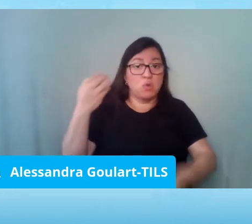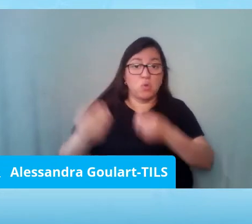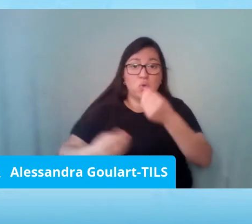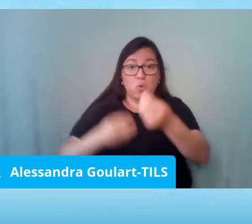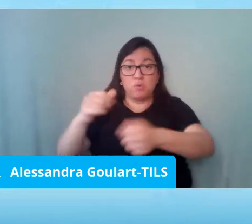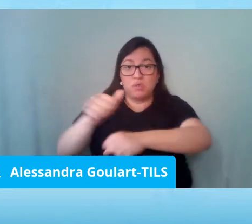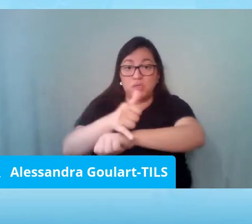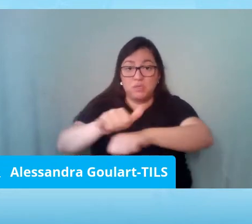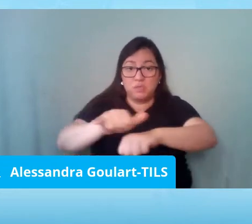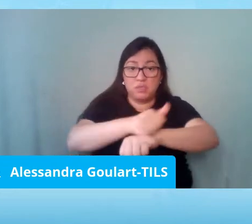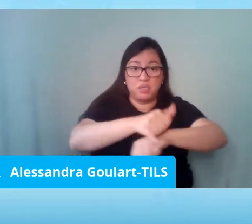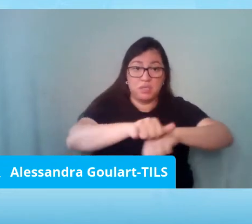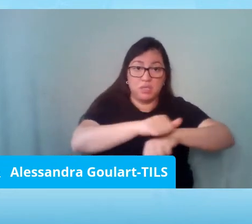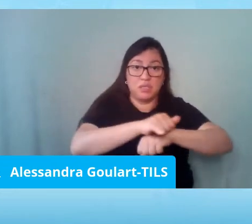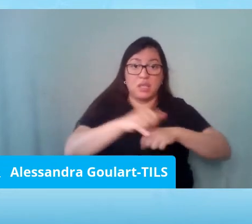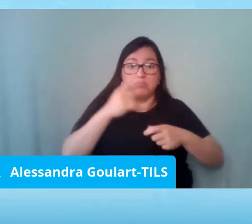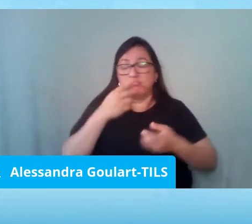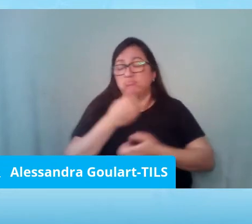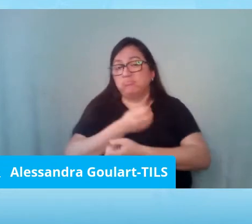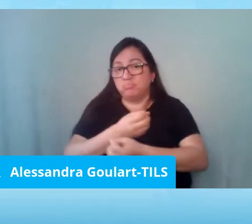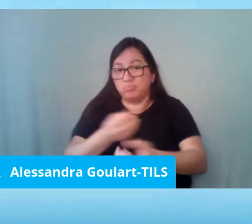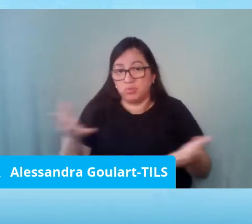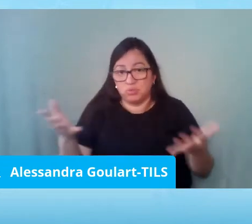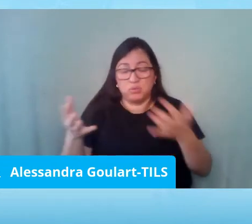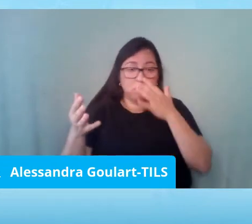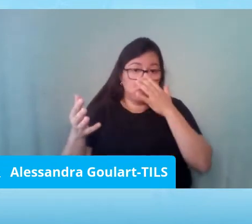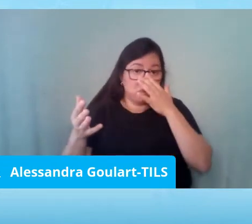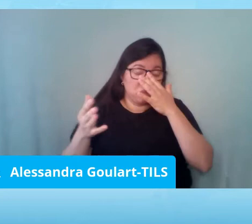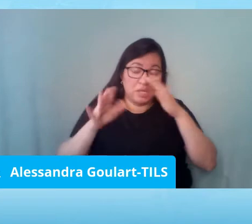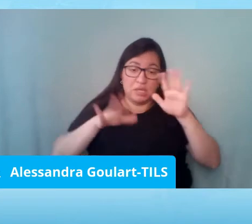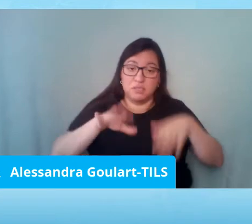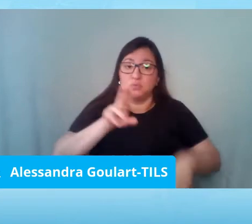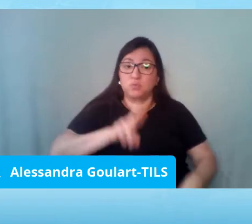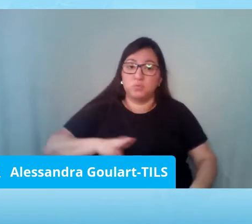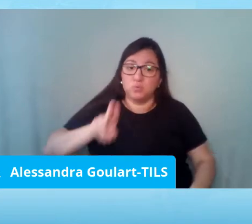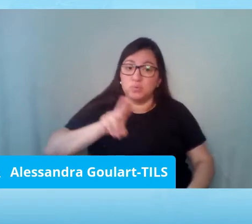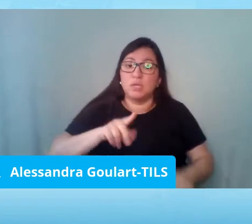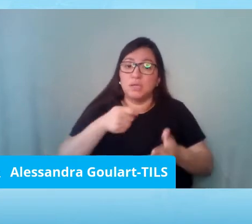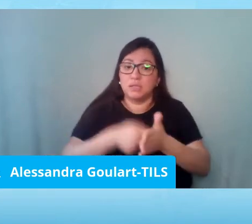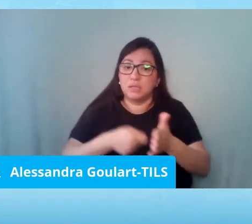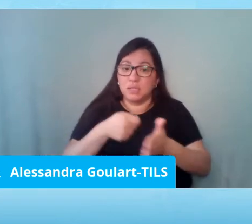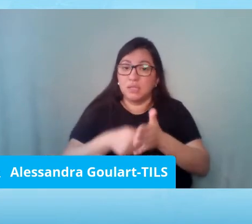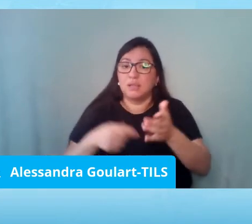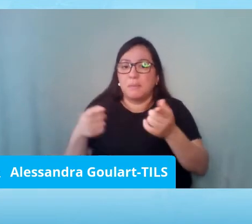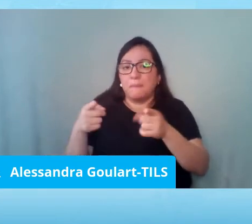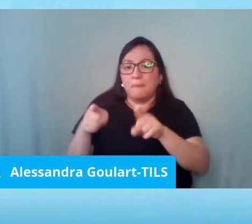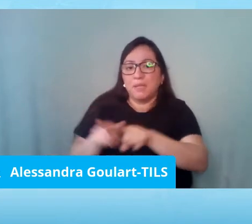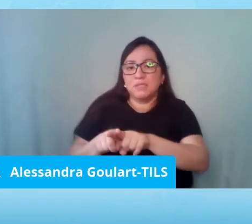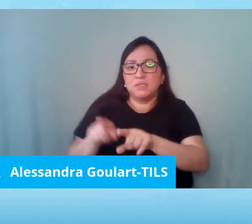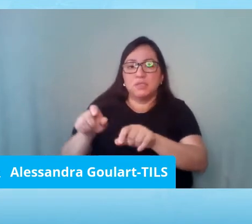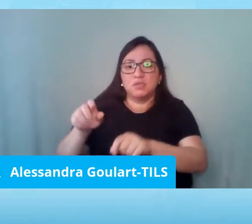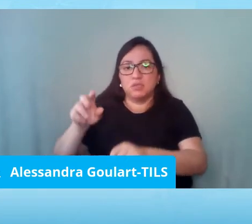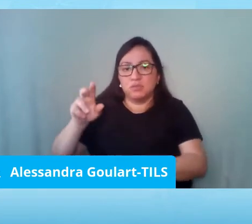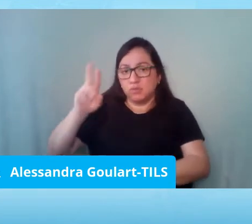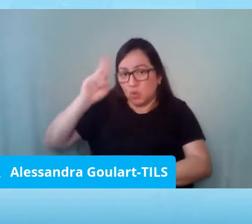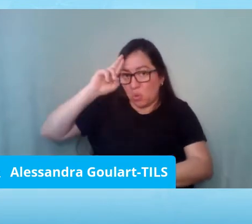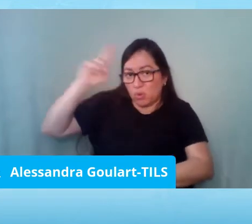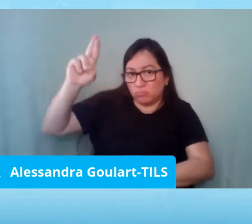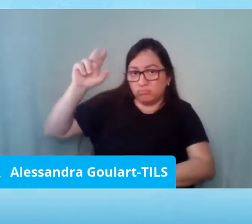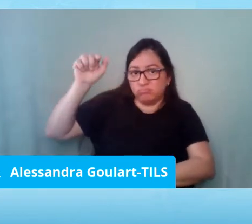aí, muitas vezes, a gente vai utilizar, fazer parceria com o pajé, ou com o líder